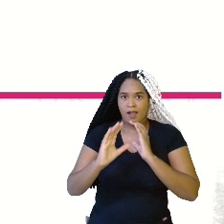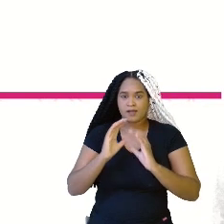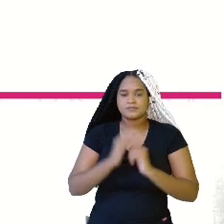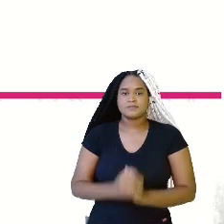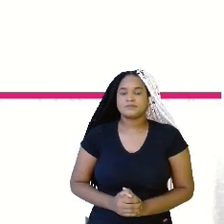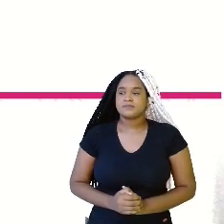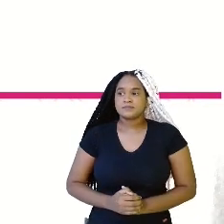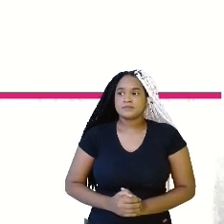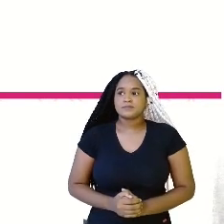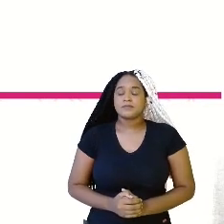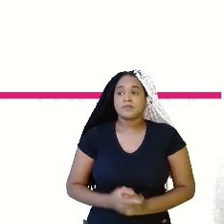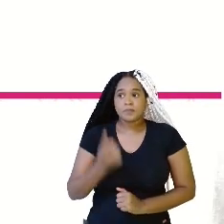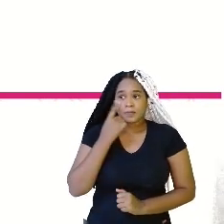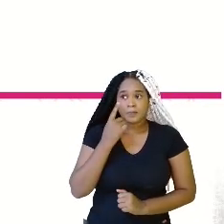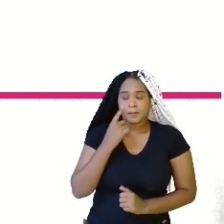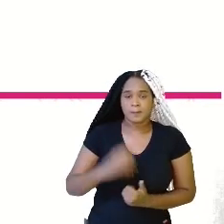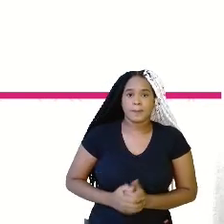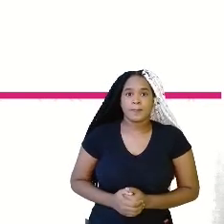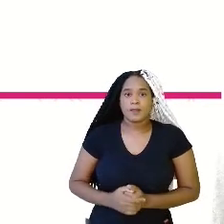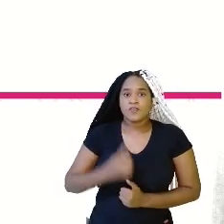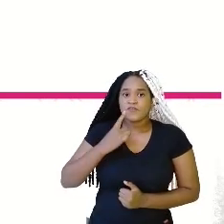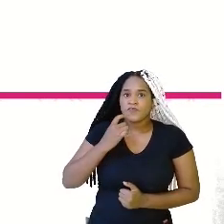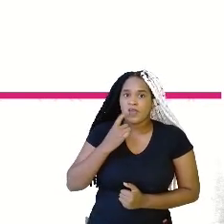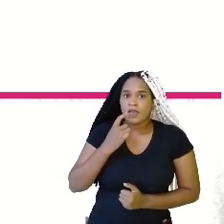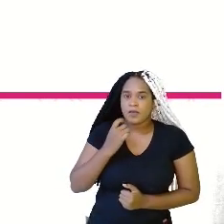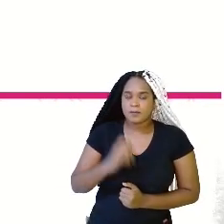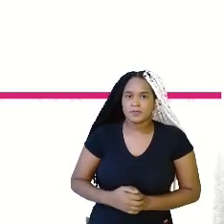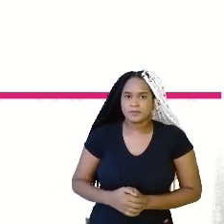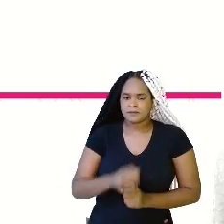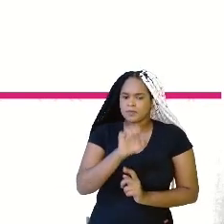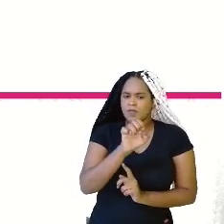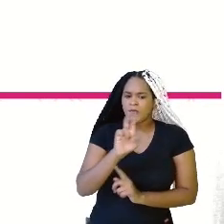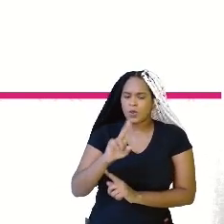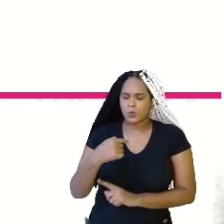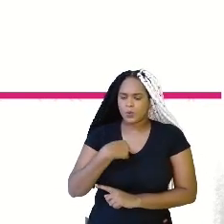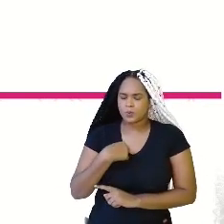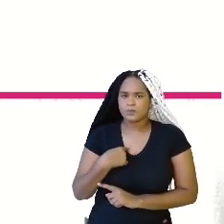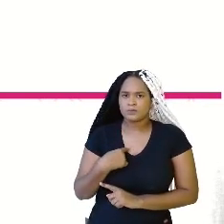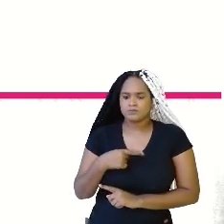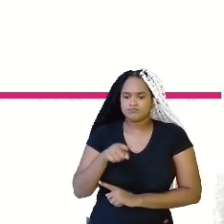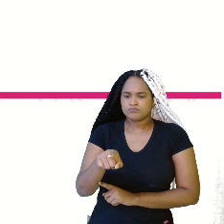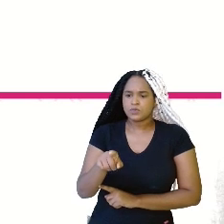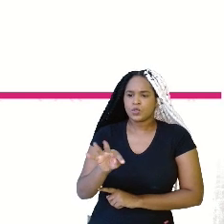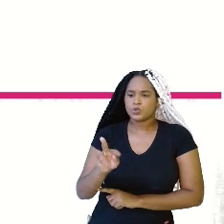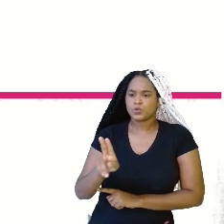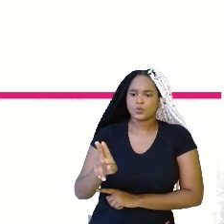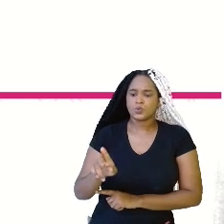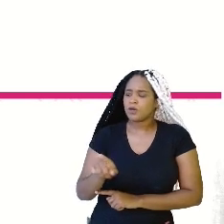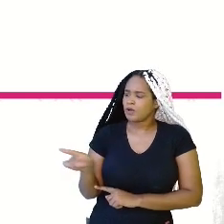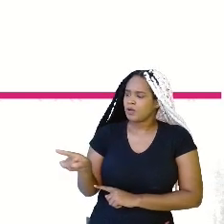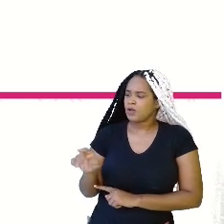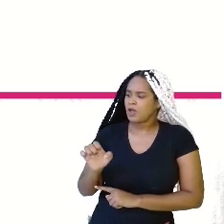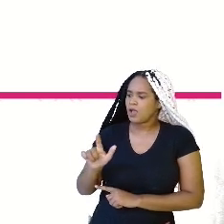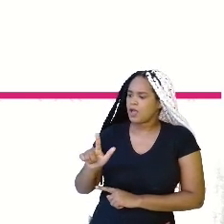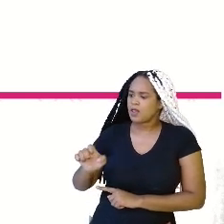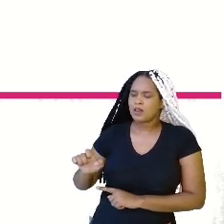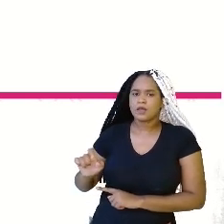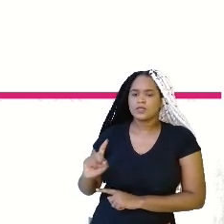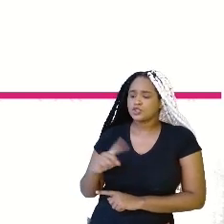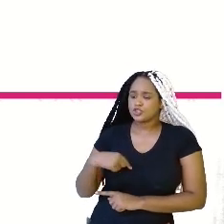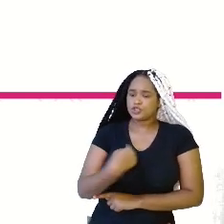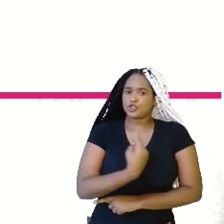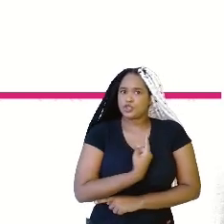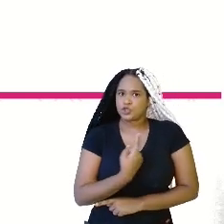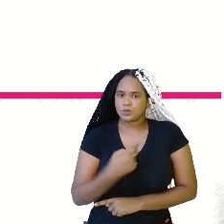conjugado. Observe que aí em vermelho está eu, tu, ele, nós, vós, eles. O que